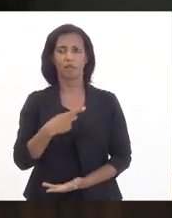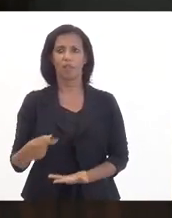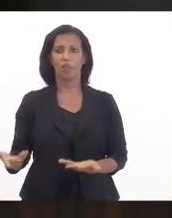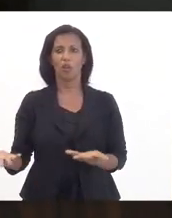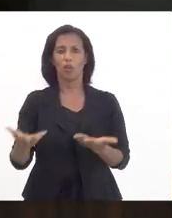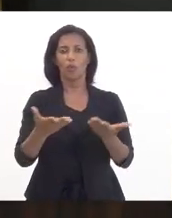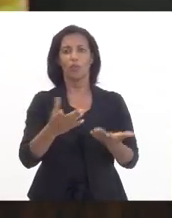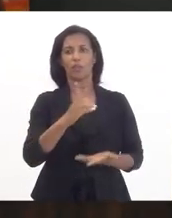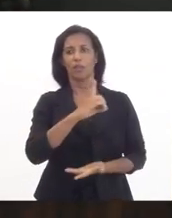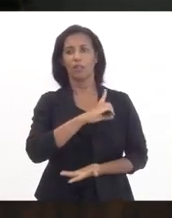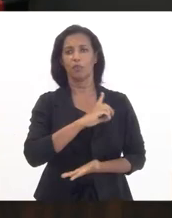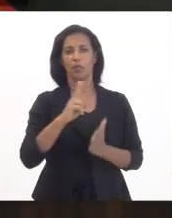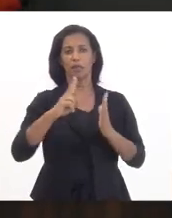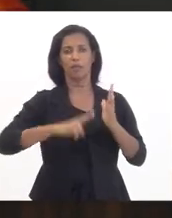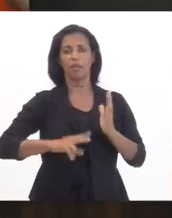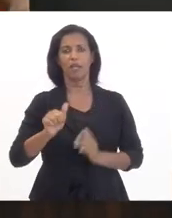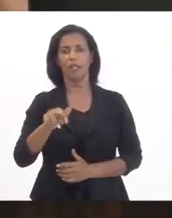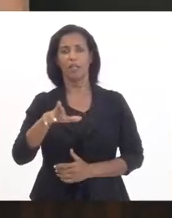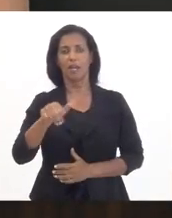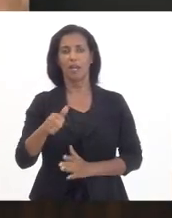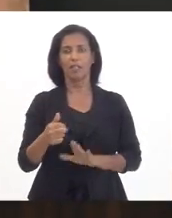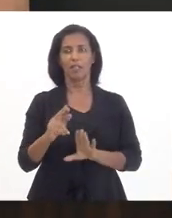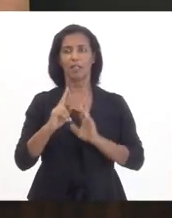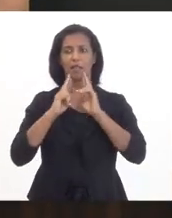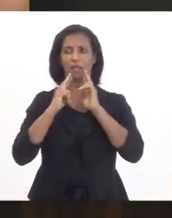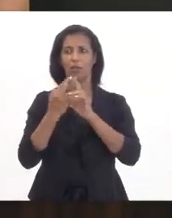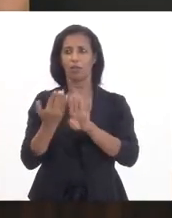nobre deputada Marta Rocha a fazer a leitura da ata da sessão anterior.